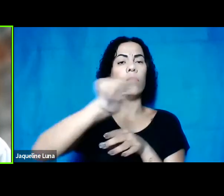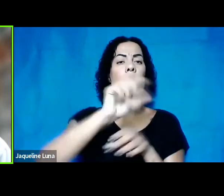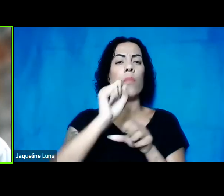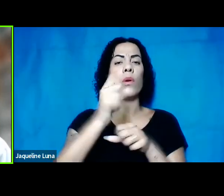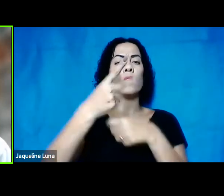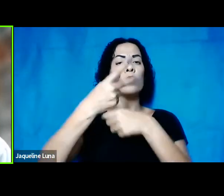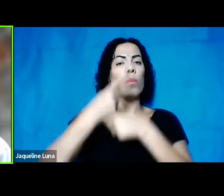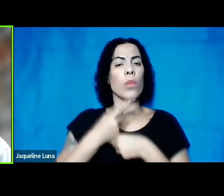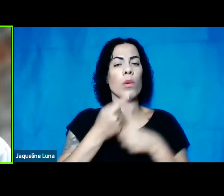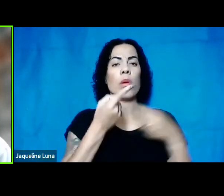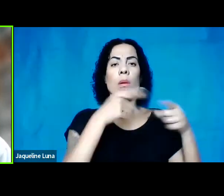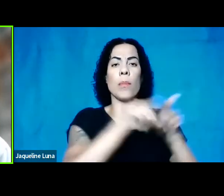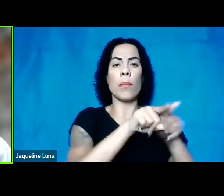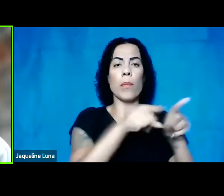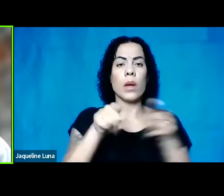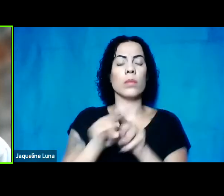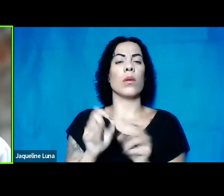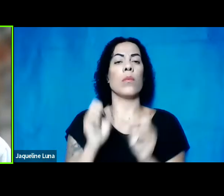seja criticado.